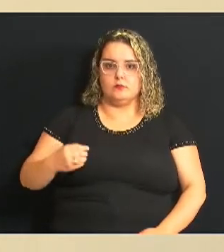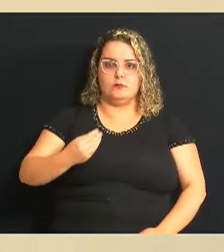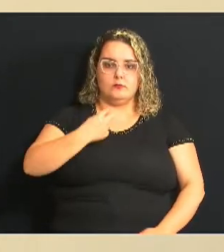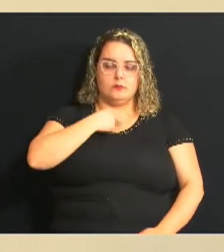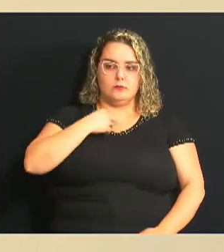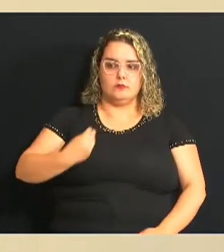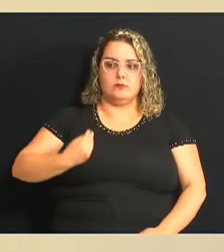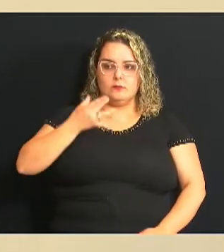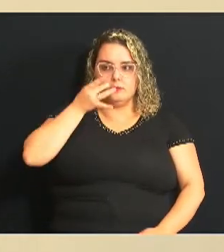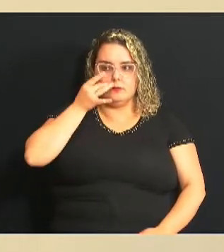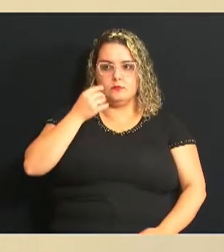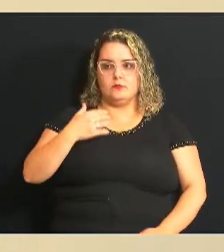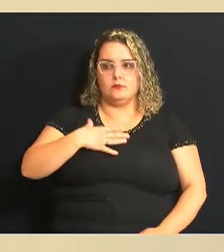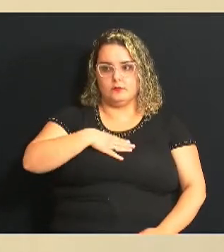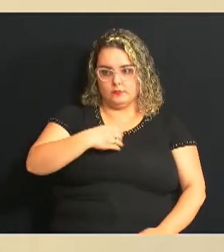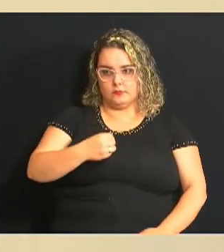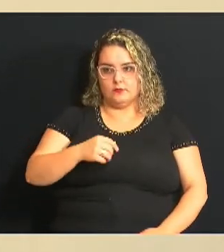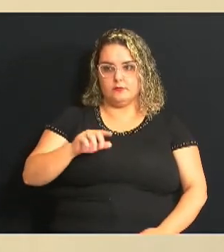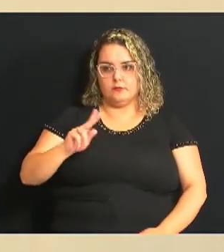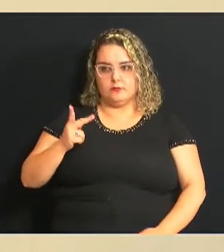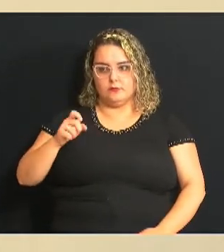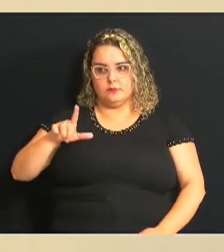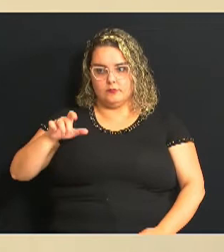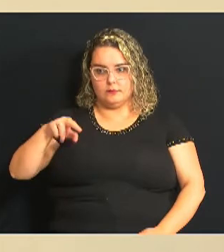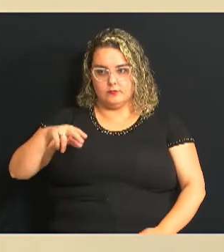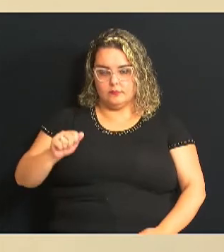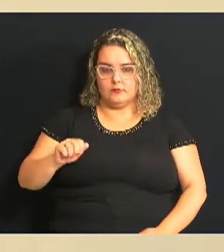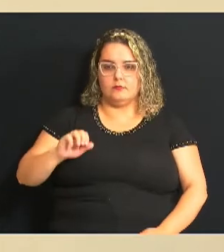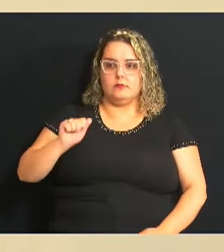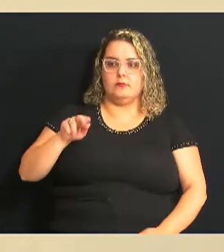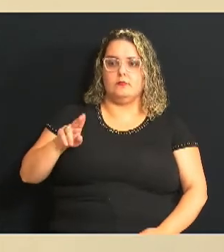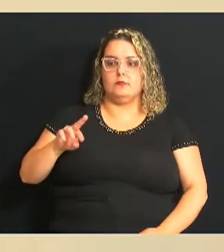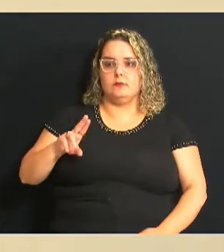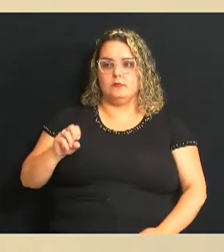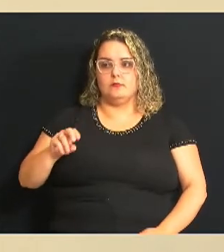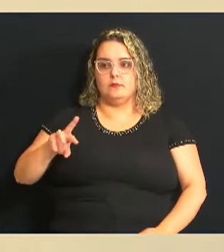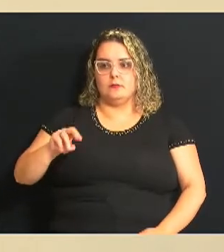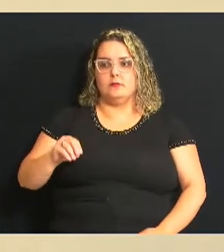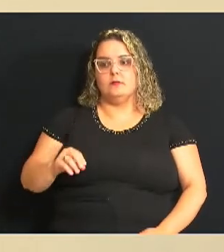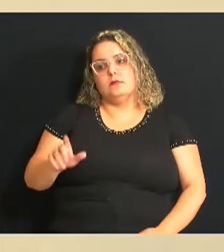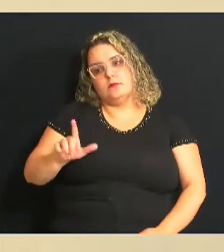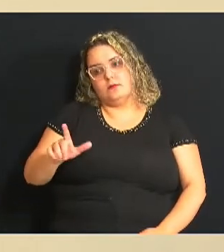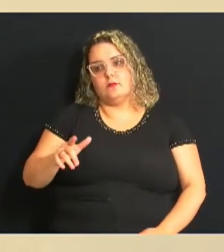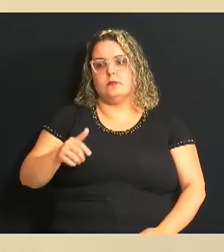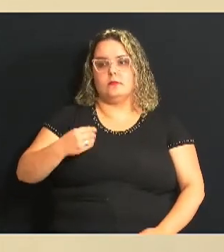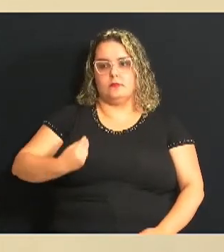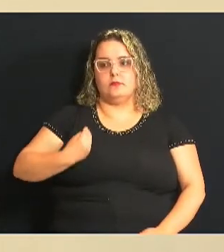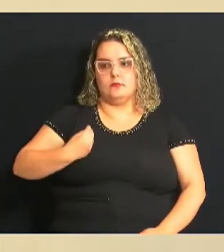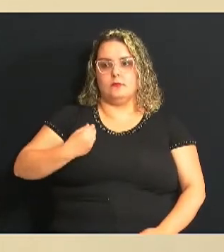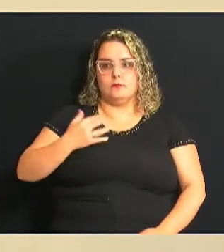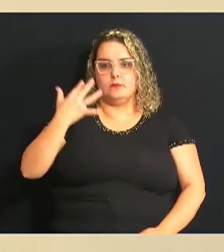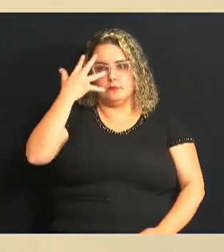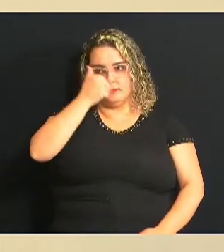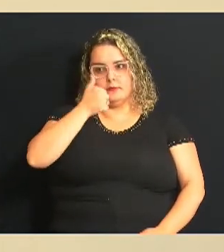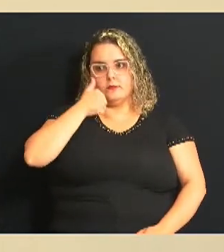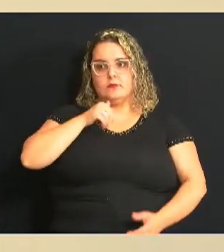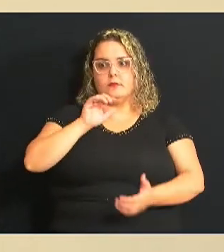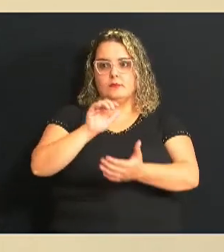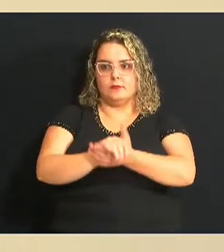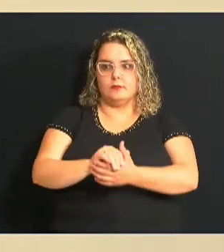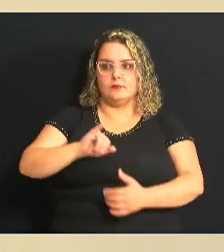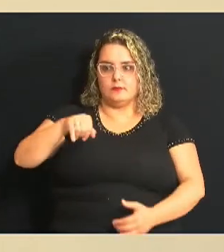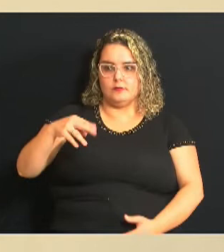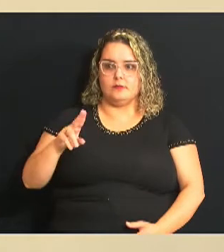minhas lindas filhas, Helena e Aurora. E, claro, pela vida da minha linda esposa, Juliana, que